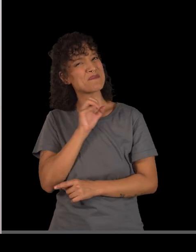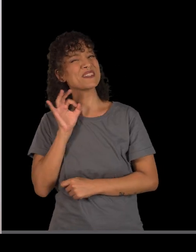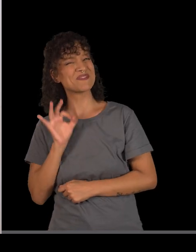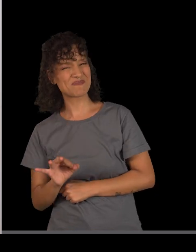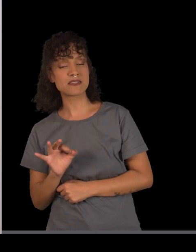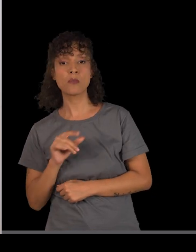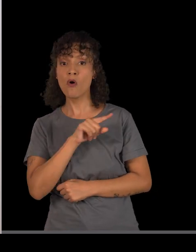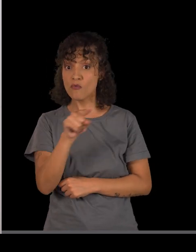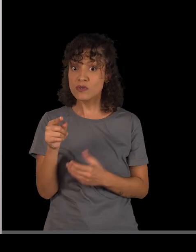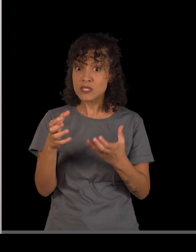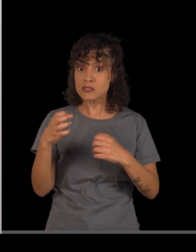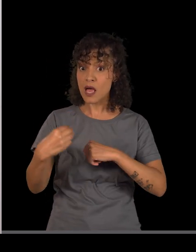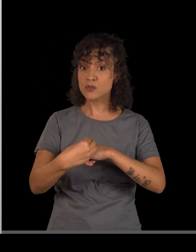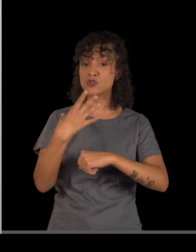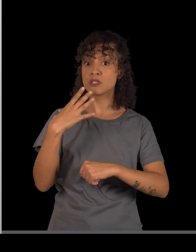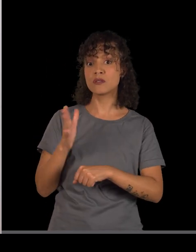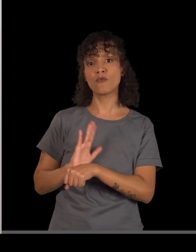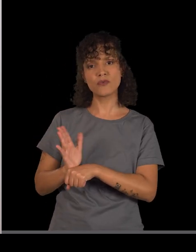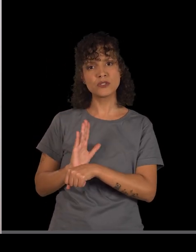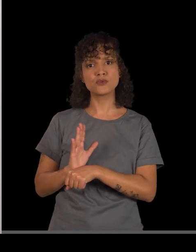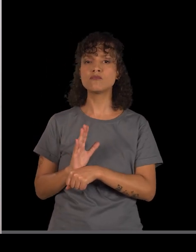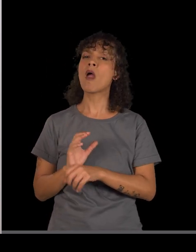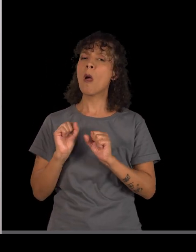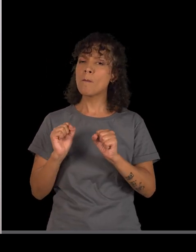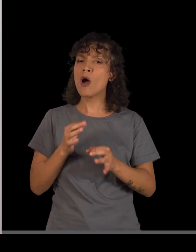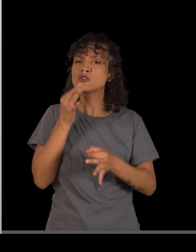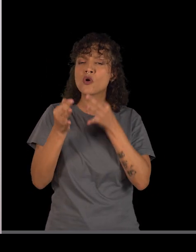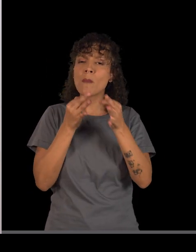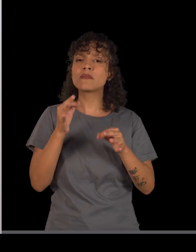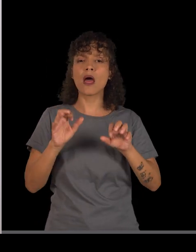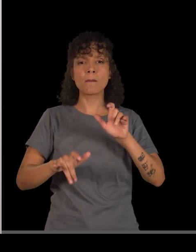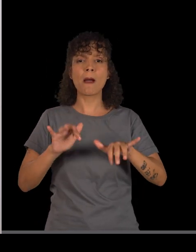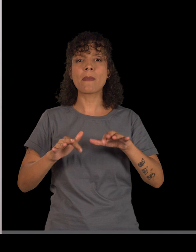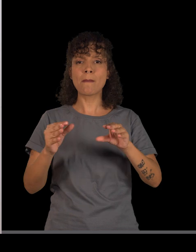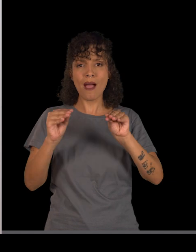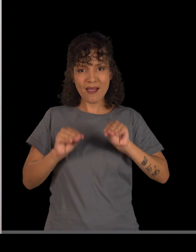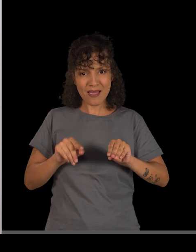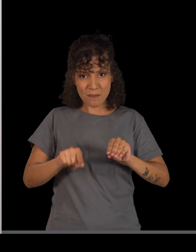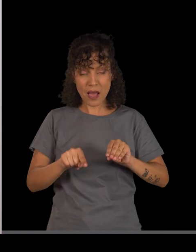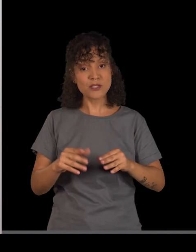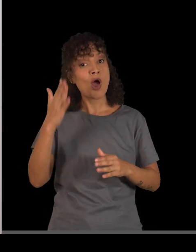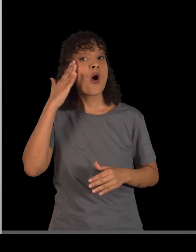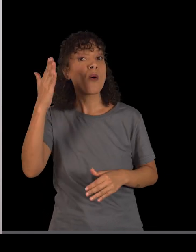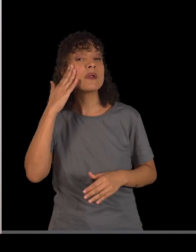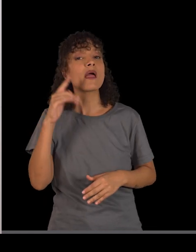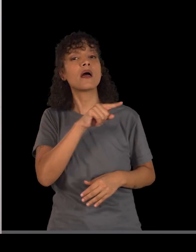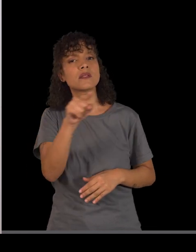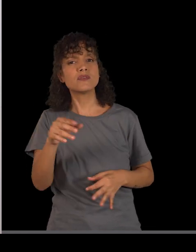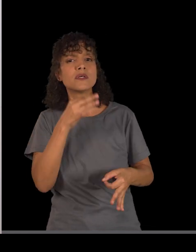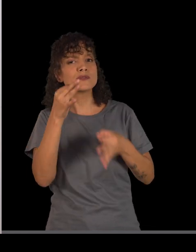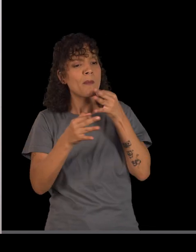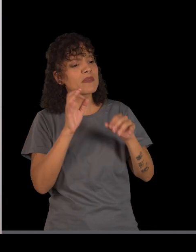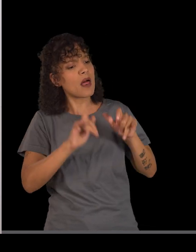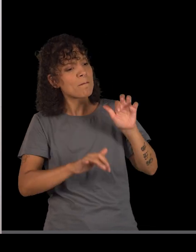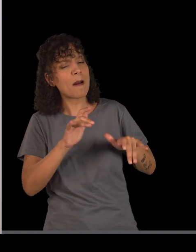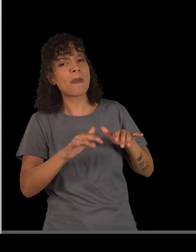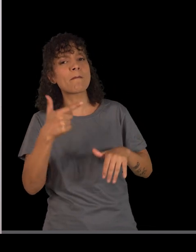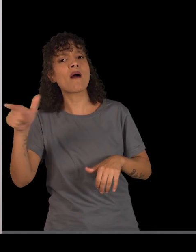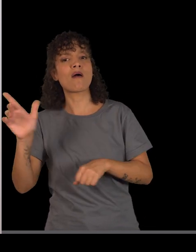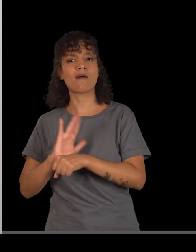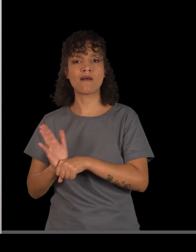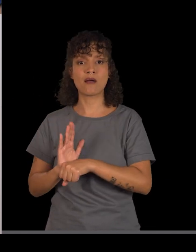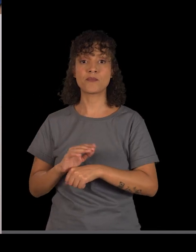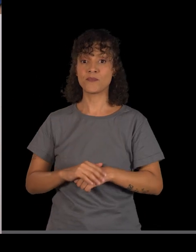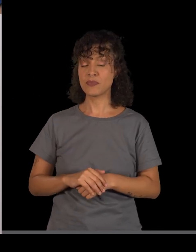tem alguma sugestão de vídeo, comenta aqui embaixo. Muito obrigada pelos comentários que tem rolado nos outros vídeos.